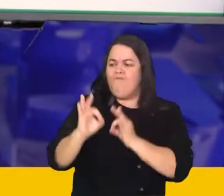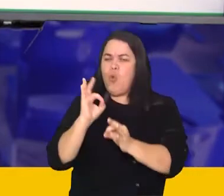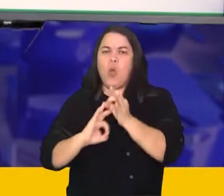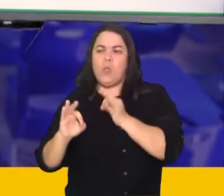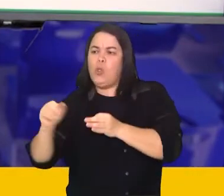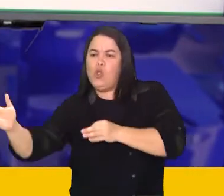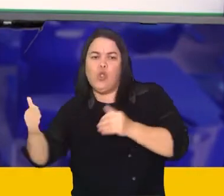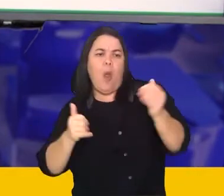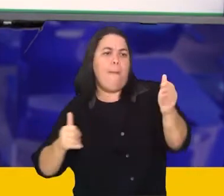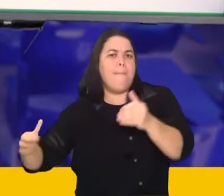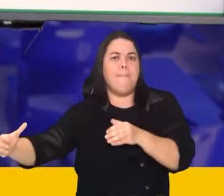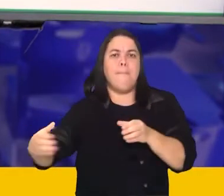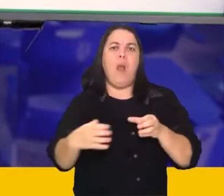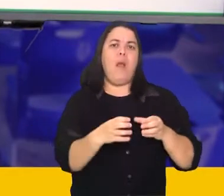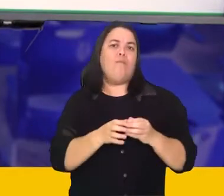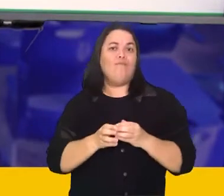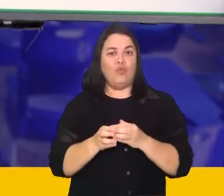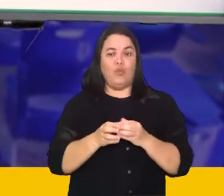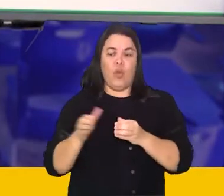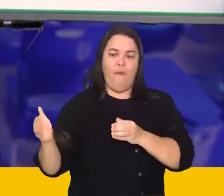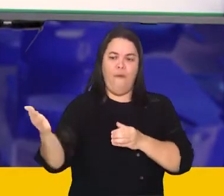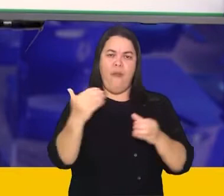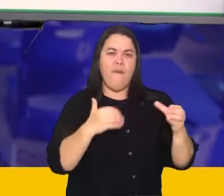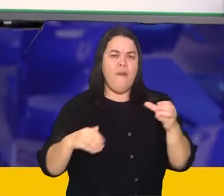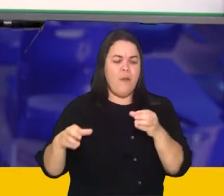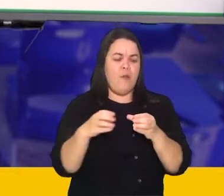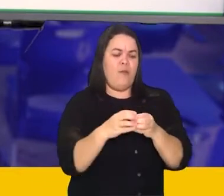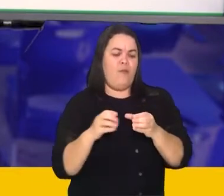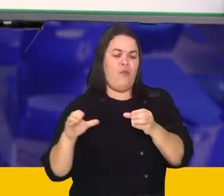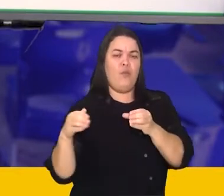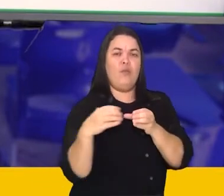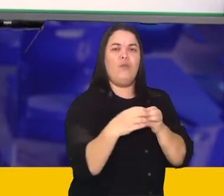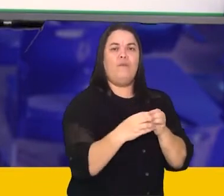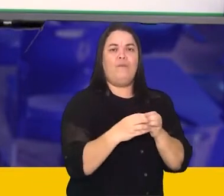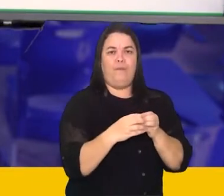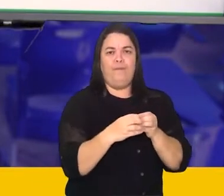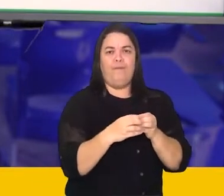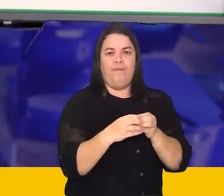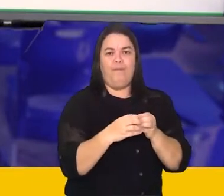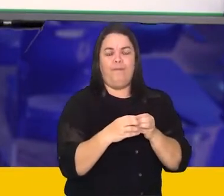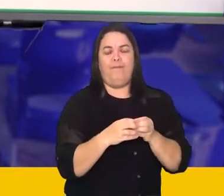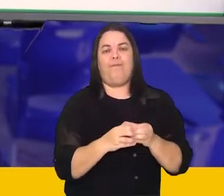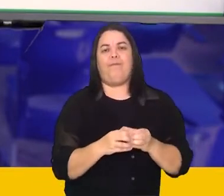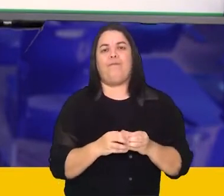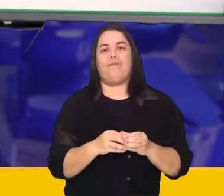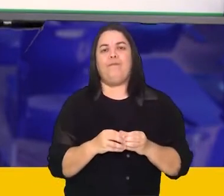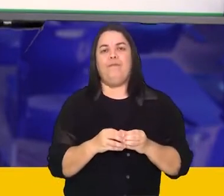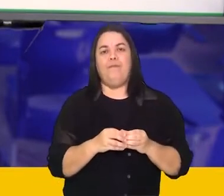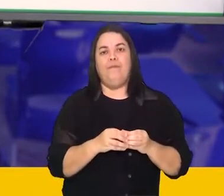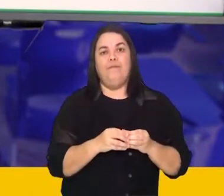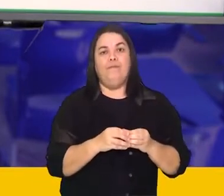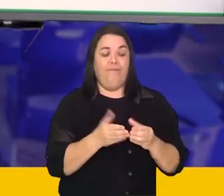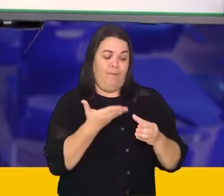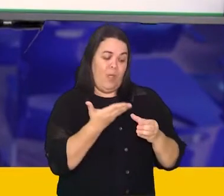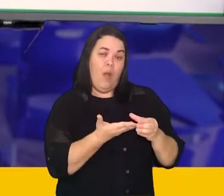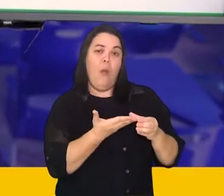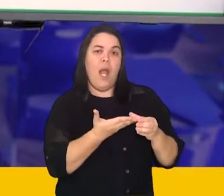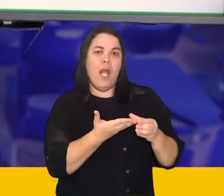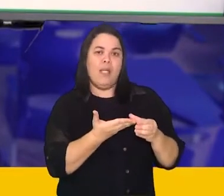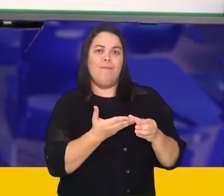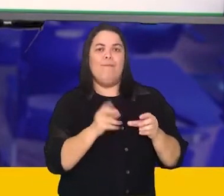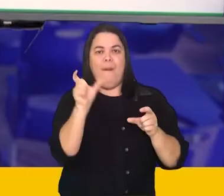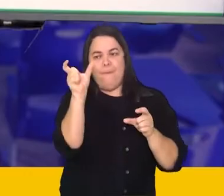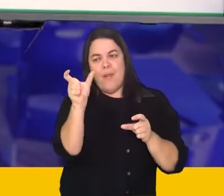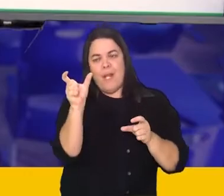congrega as pessoas em torno da sua liderança. E aí, esse valor da liderança